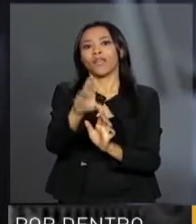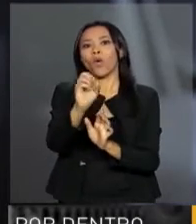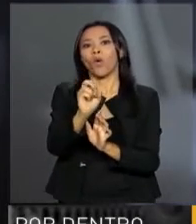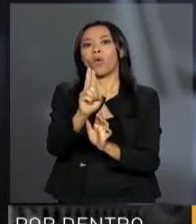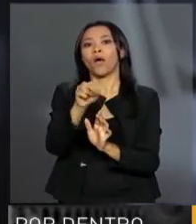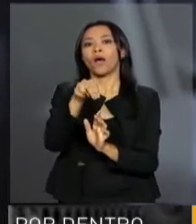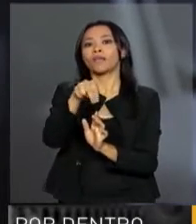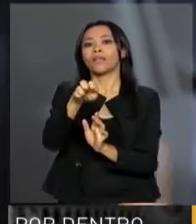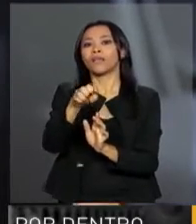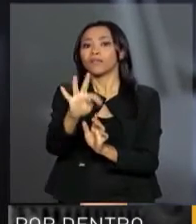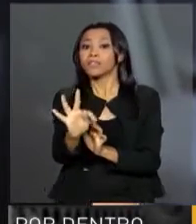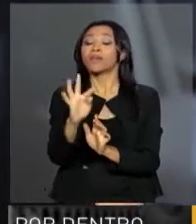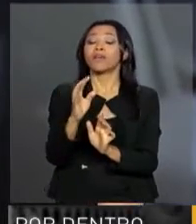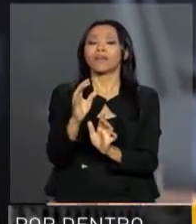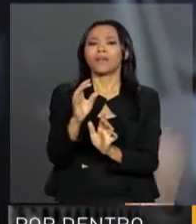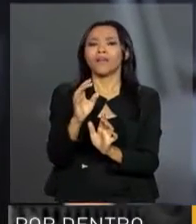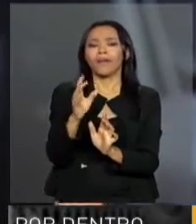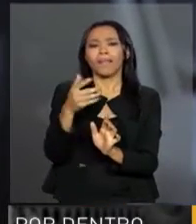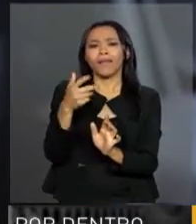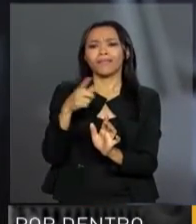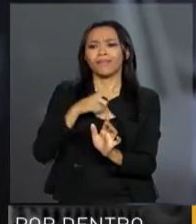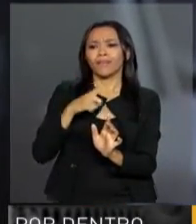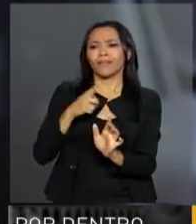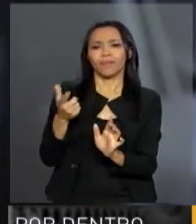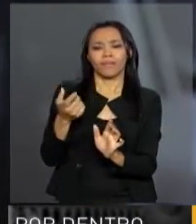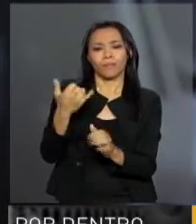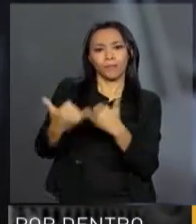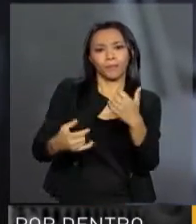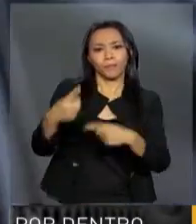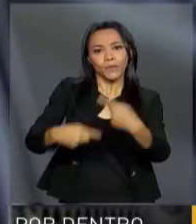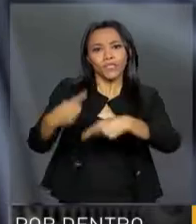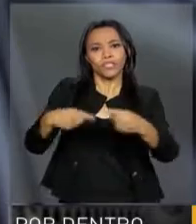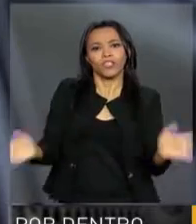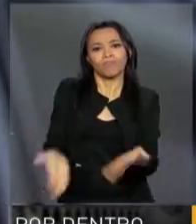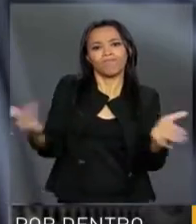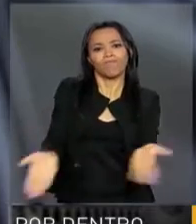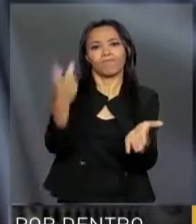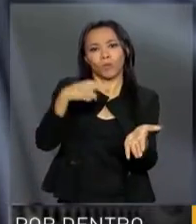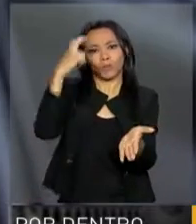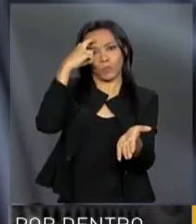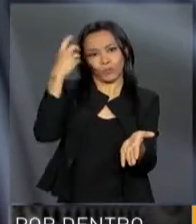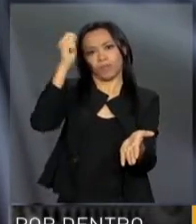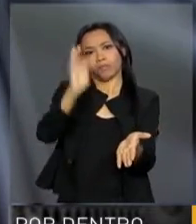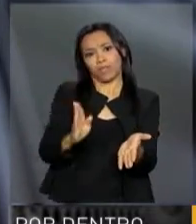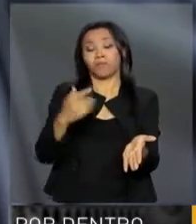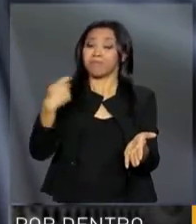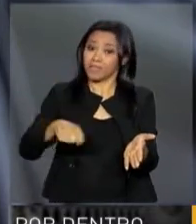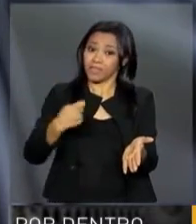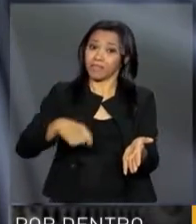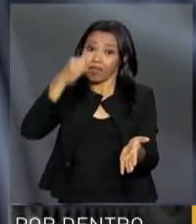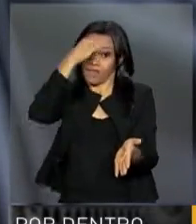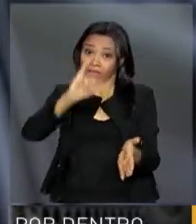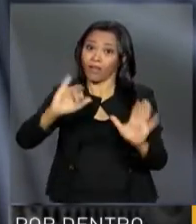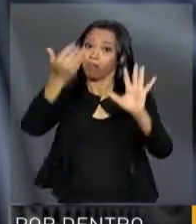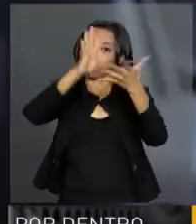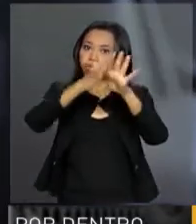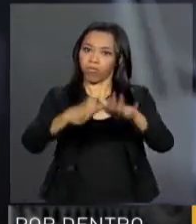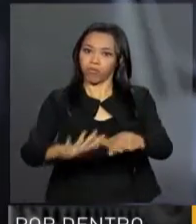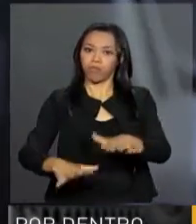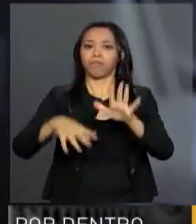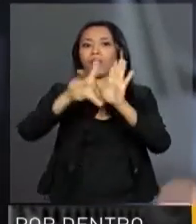não ter políticas de incentivo para a cultura brasileira. E nós precisamos evitar que isso ocorra.